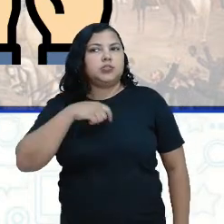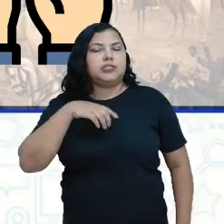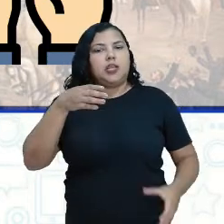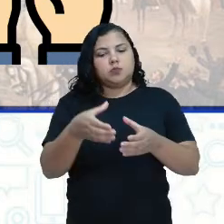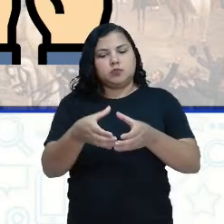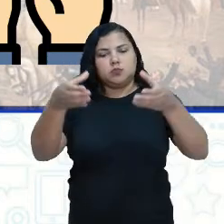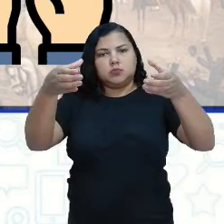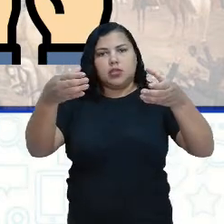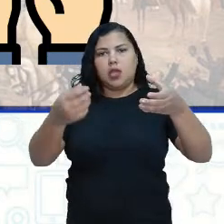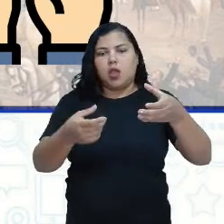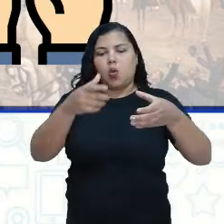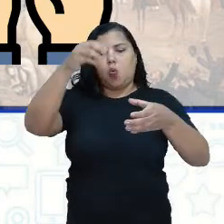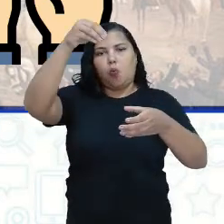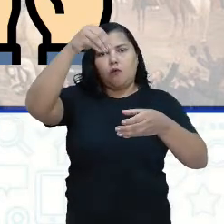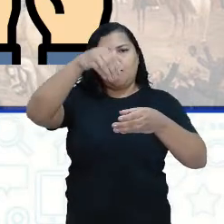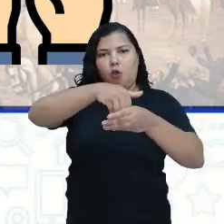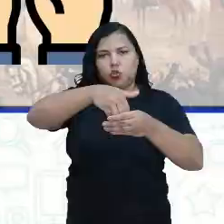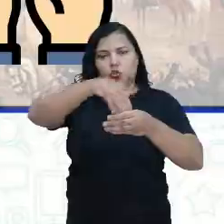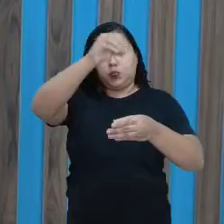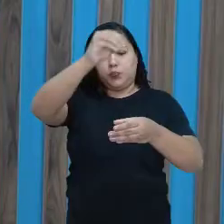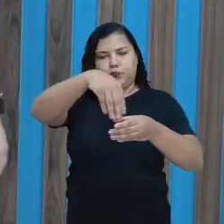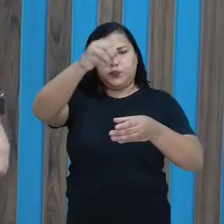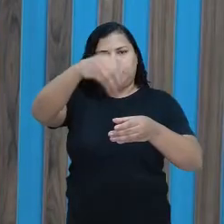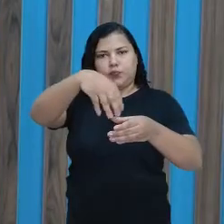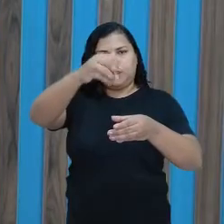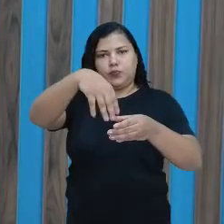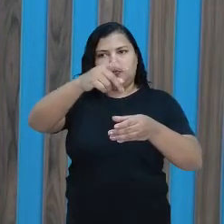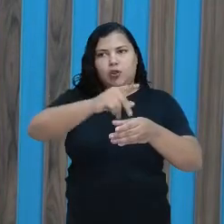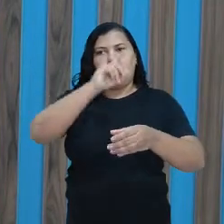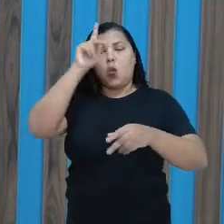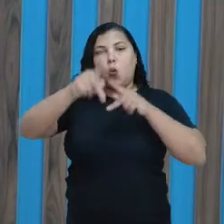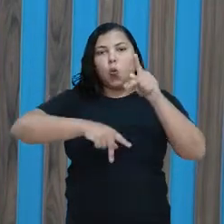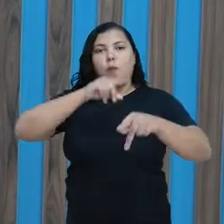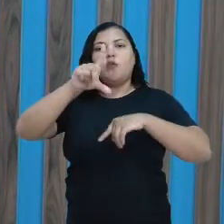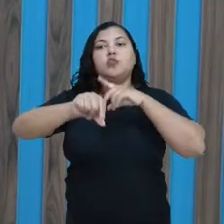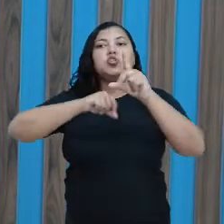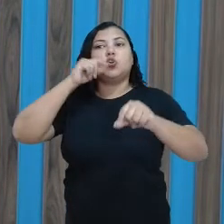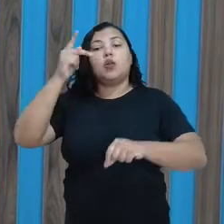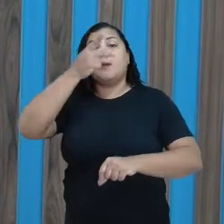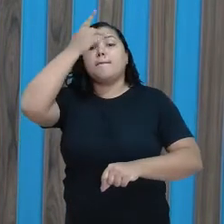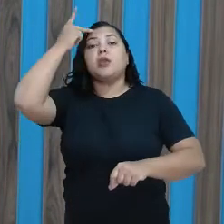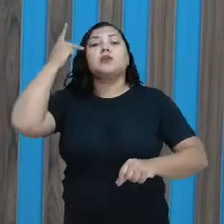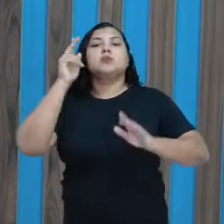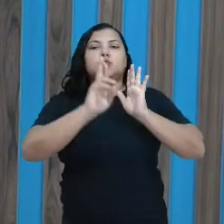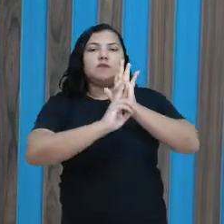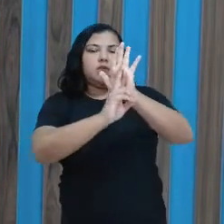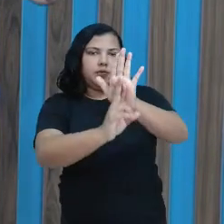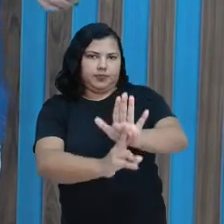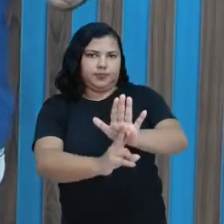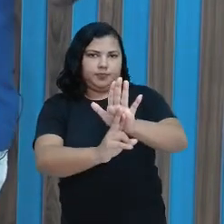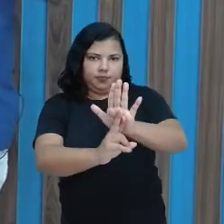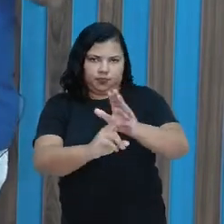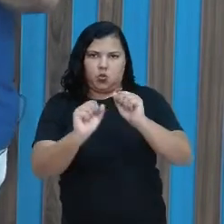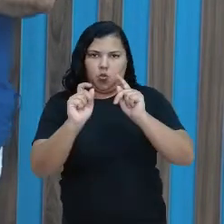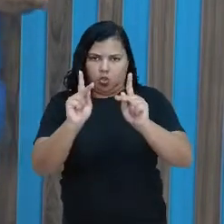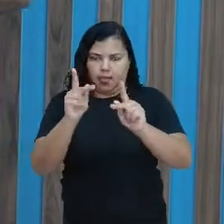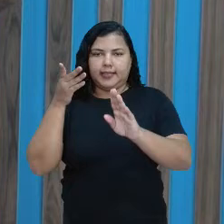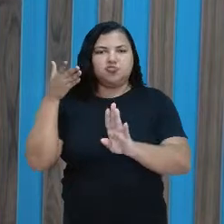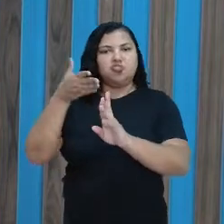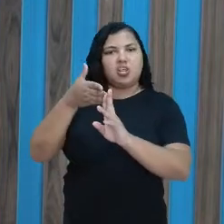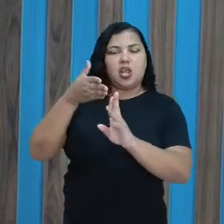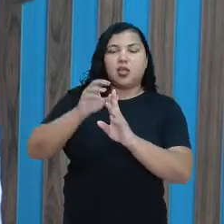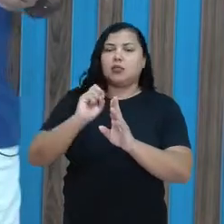urna. O povo, né, na república ele vai eleger os seus representantes. de forma direta ou